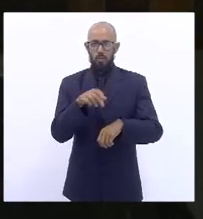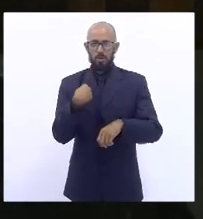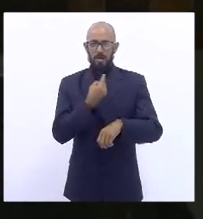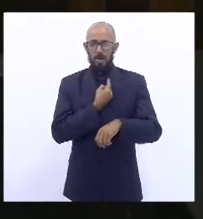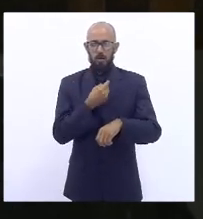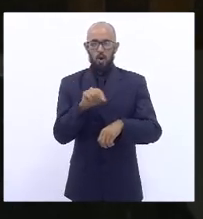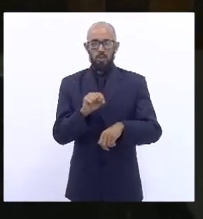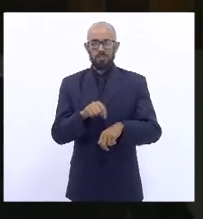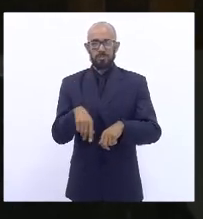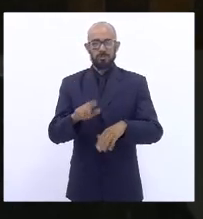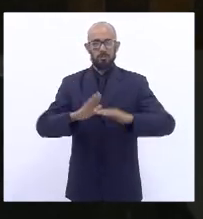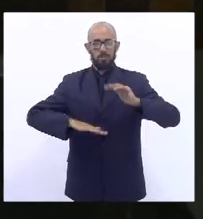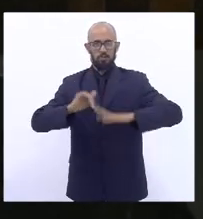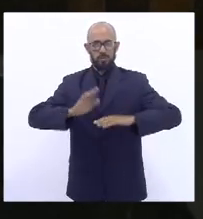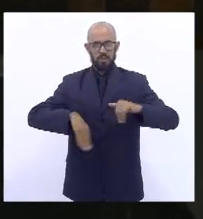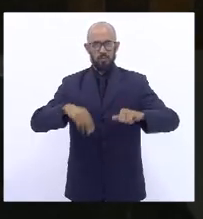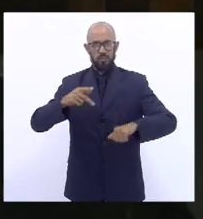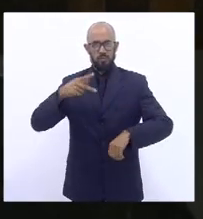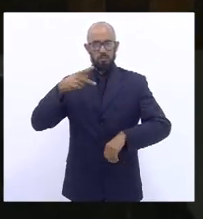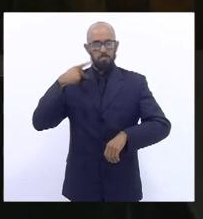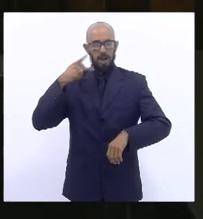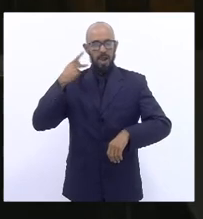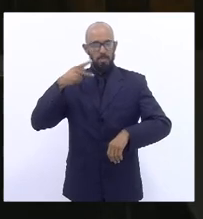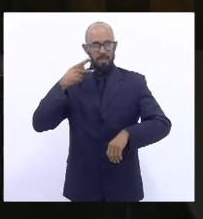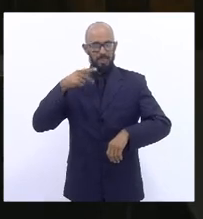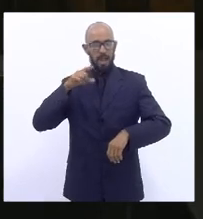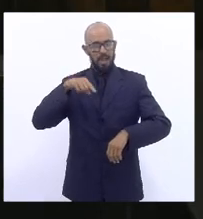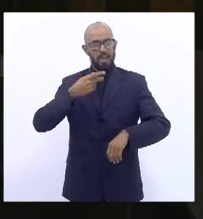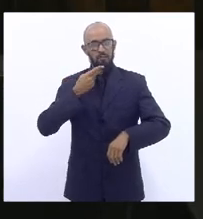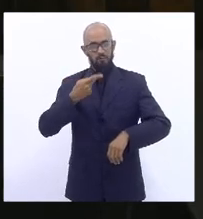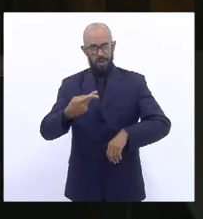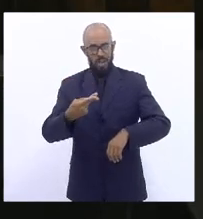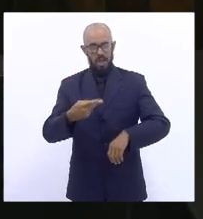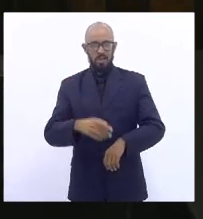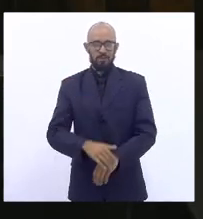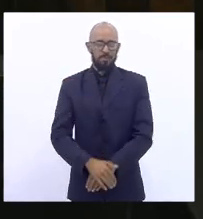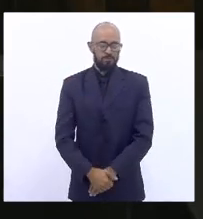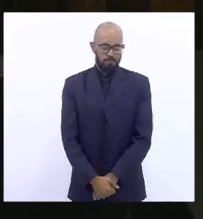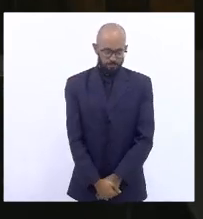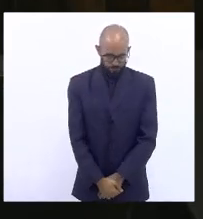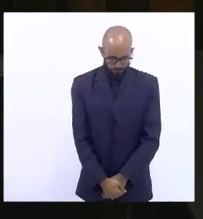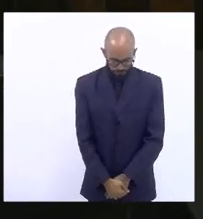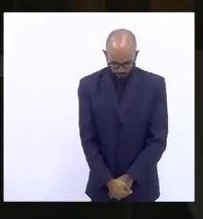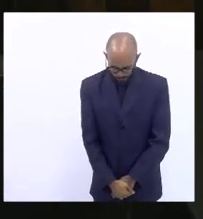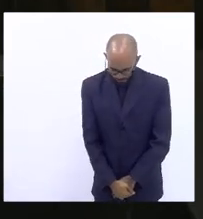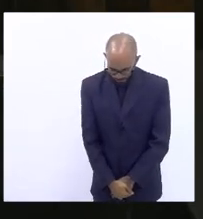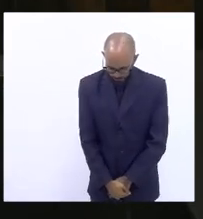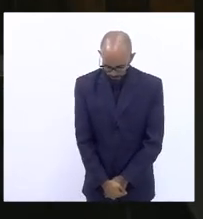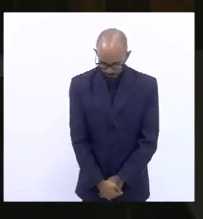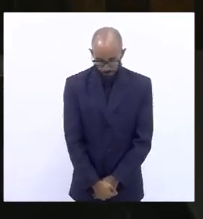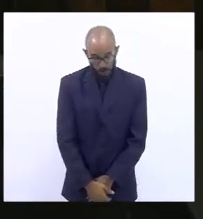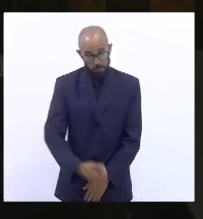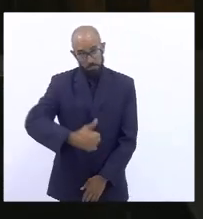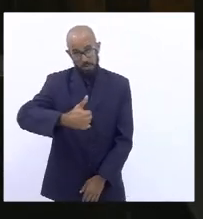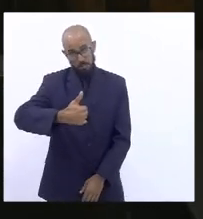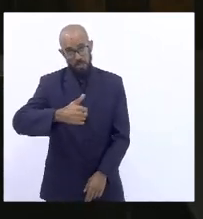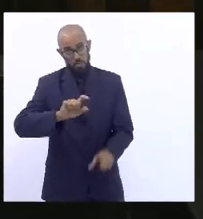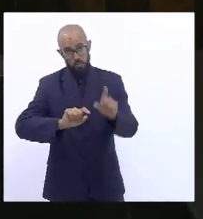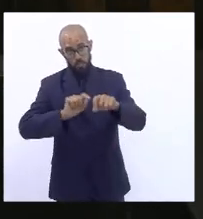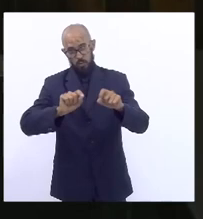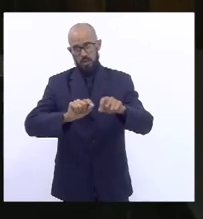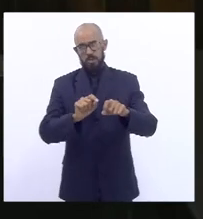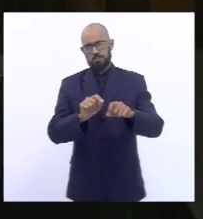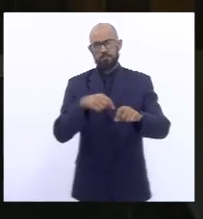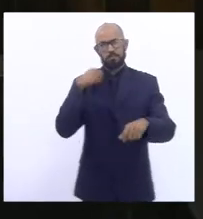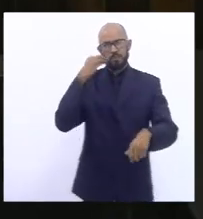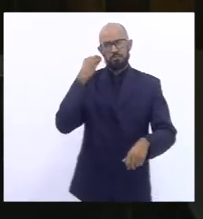de parlamentares já remete ao falar, né, ao parlare. Mas eu quero tratar de três pontos. Primeiro, uma experiência que eu